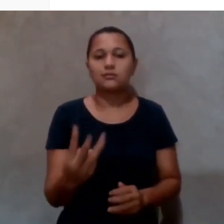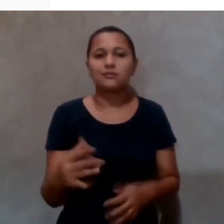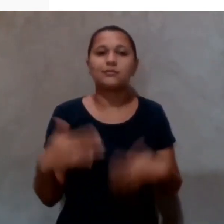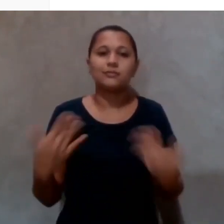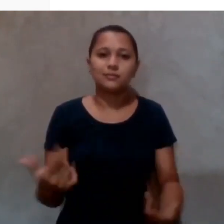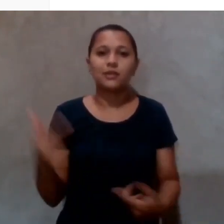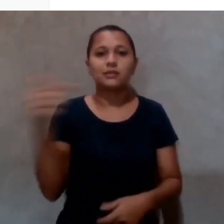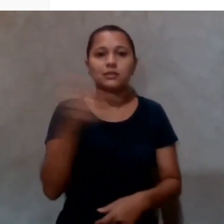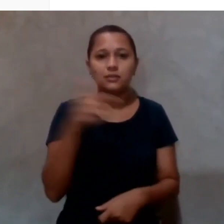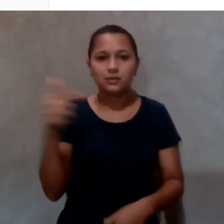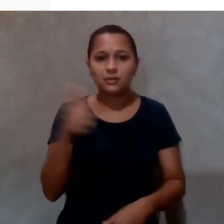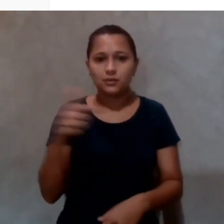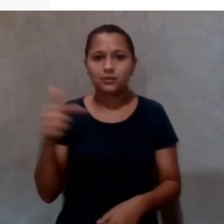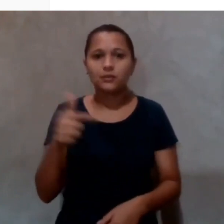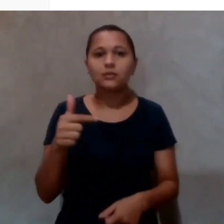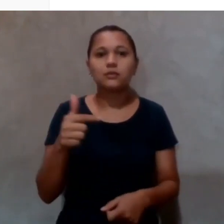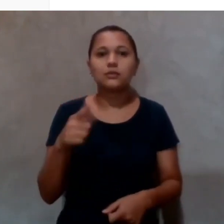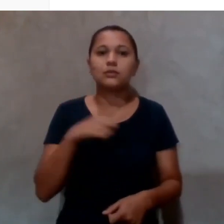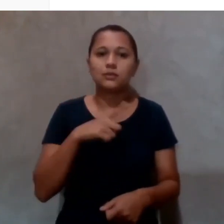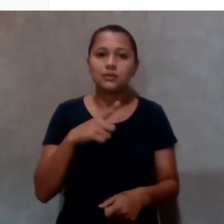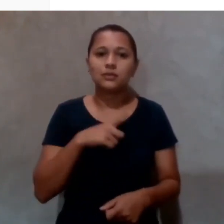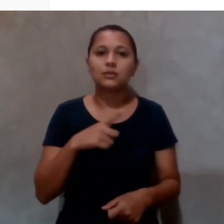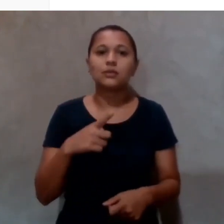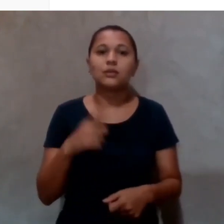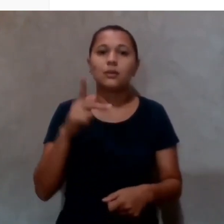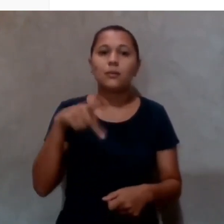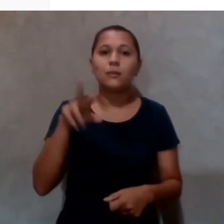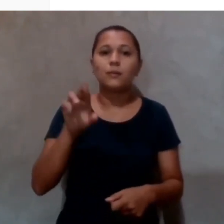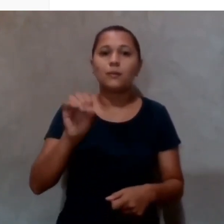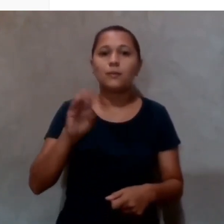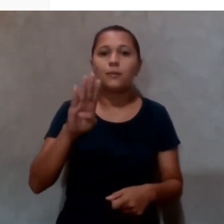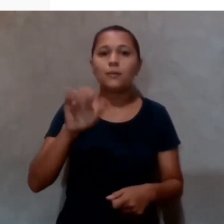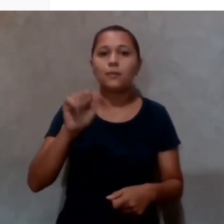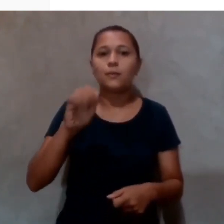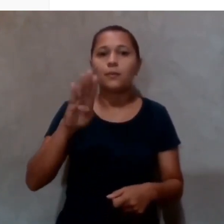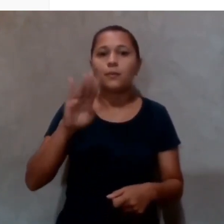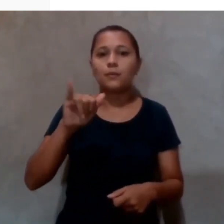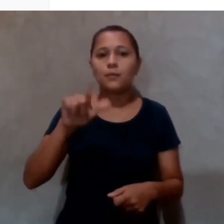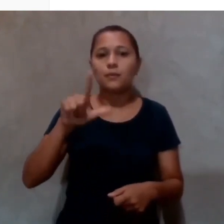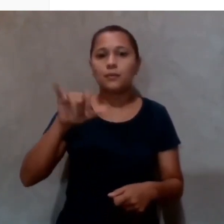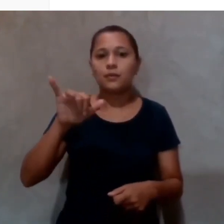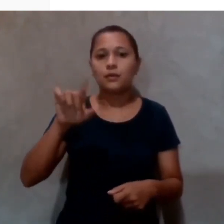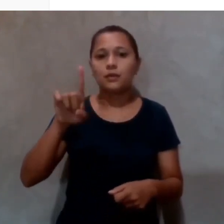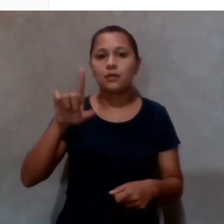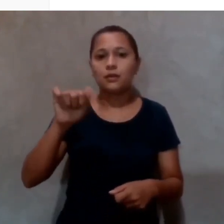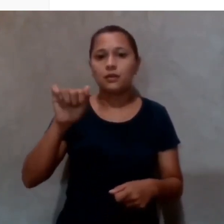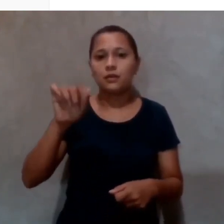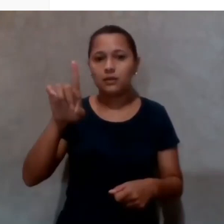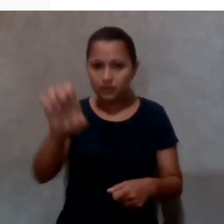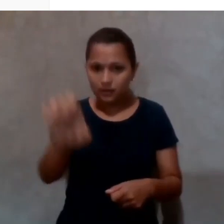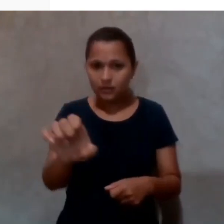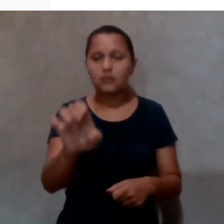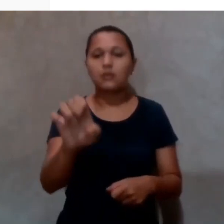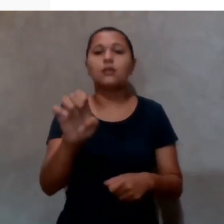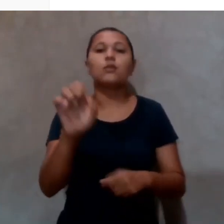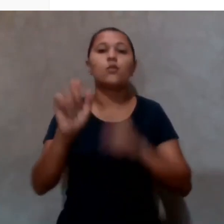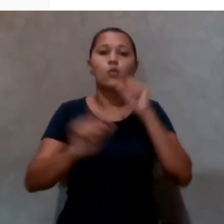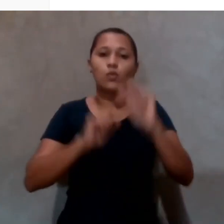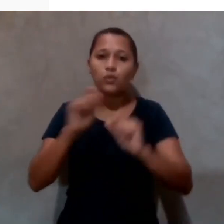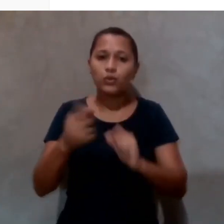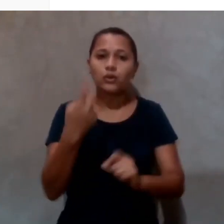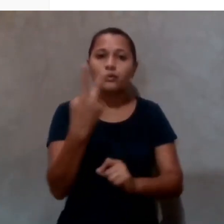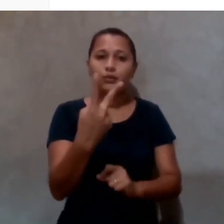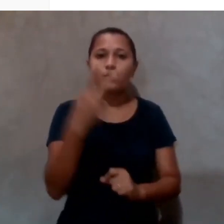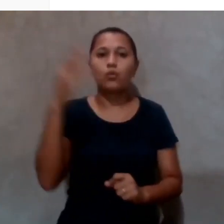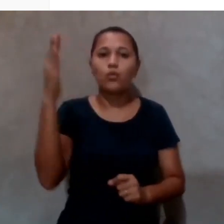uma probabilidade, aí sim, eu estou falando em probabilidade, que é o P de 2, é uma probabilidade de 2/3 de aparecer a cor